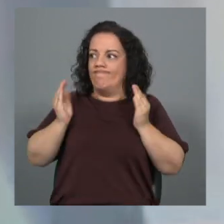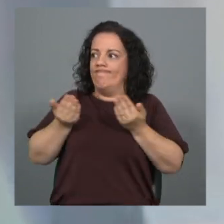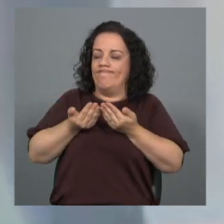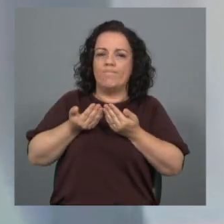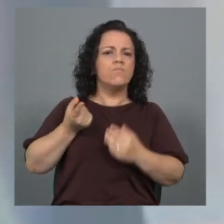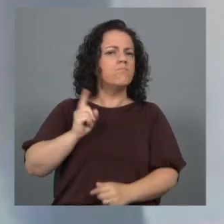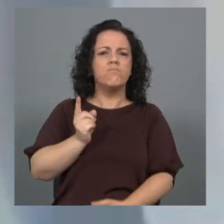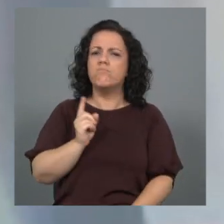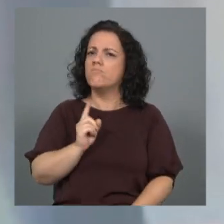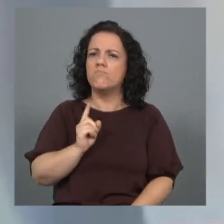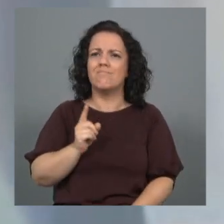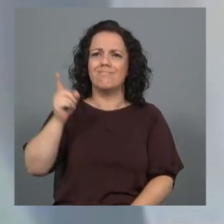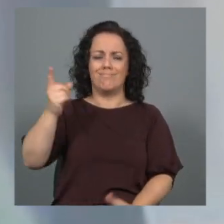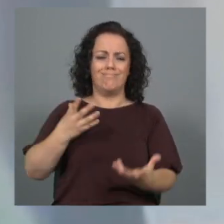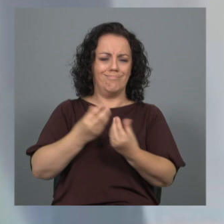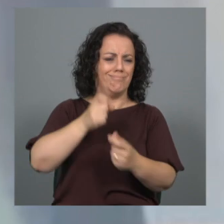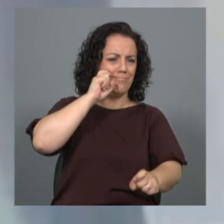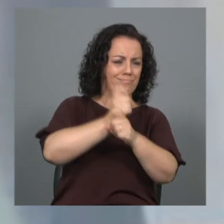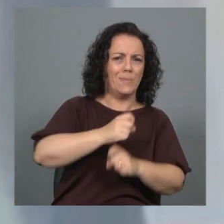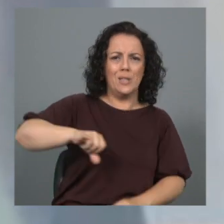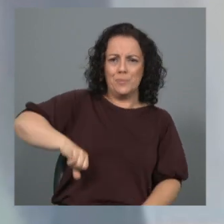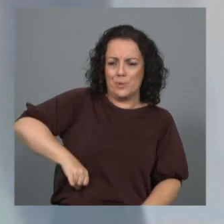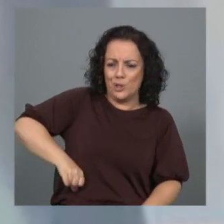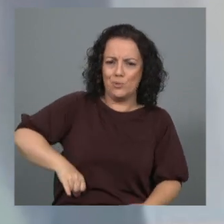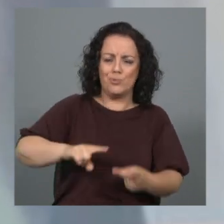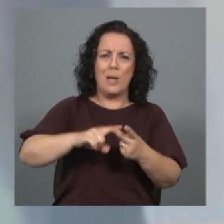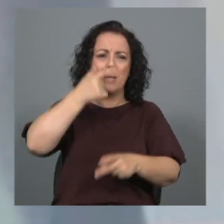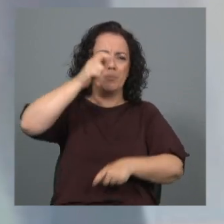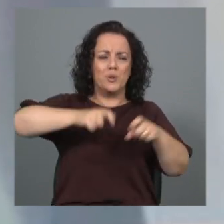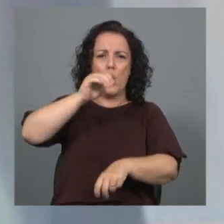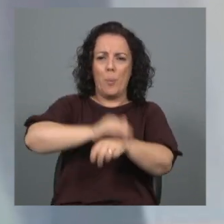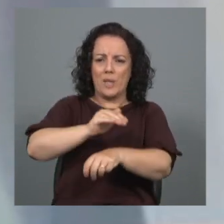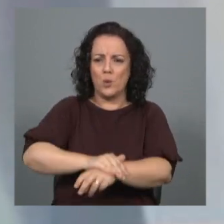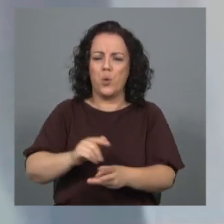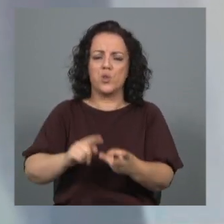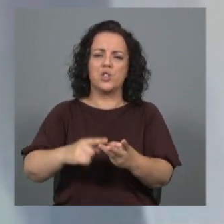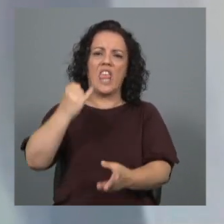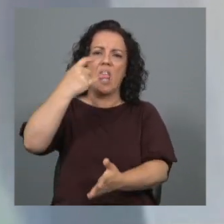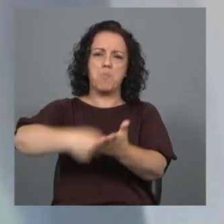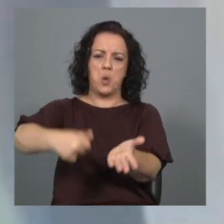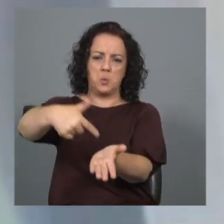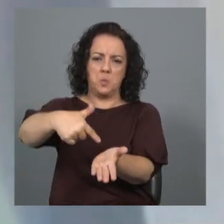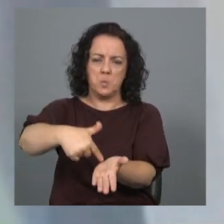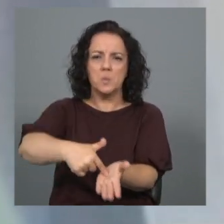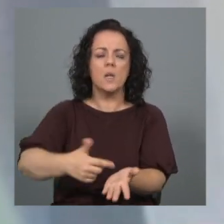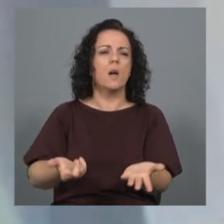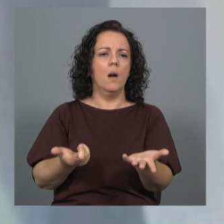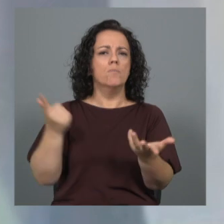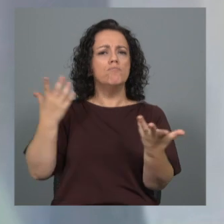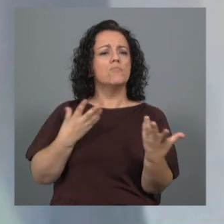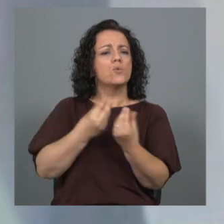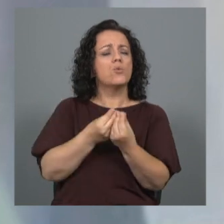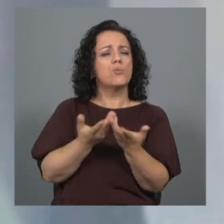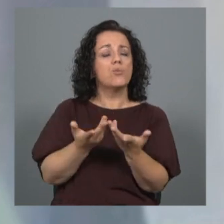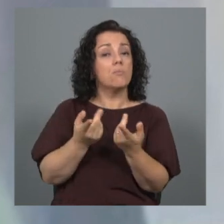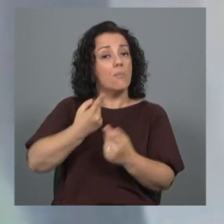com cobradores de impostos, com prostitutas, com pecadores e, portanto, é também nesse âmbito que nós temos que viver a nossa